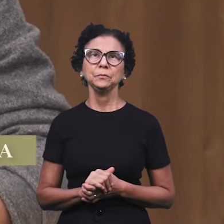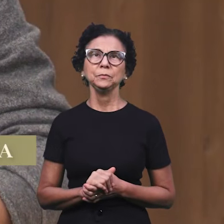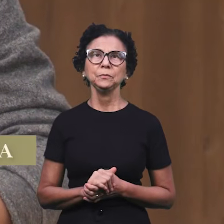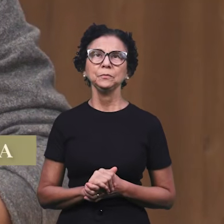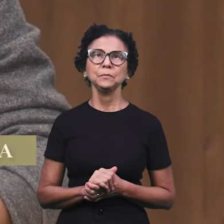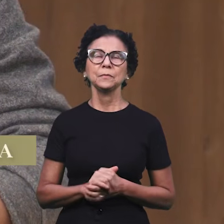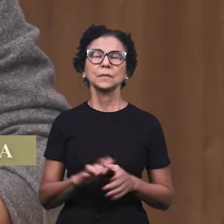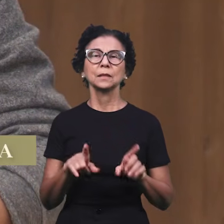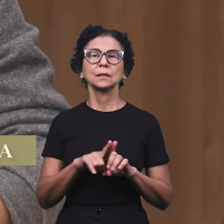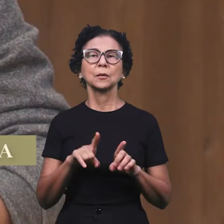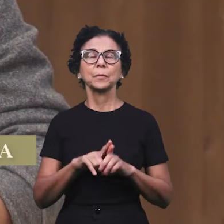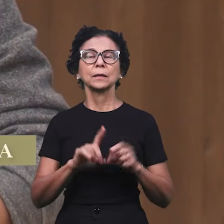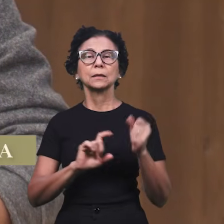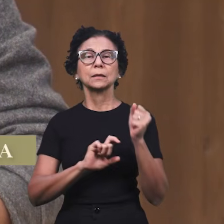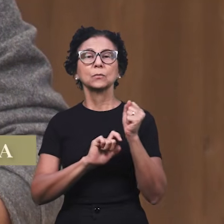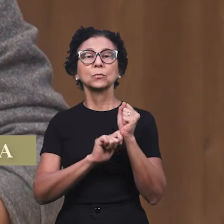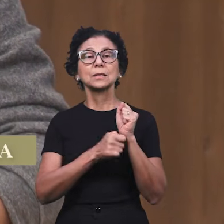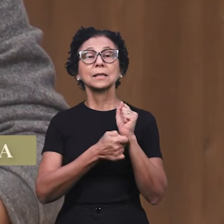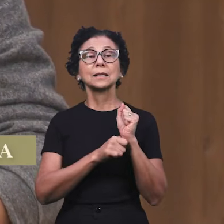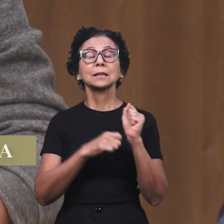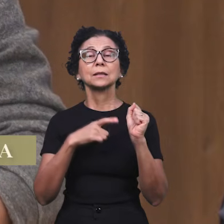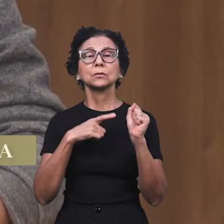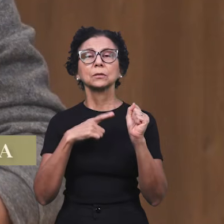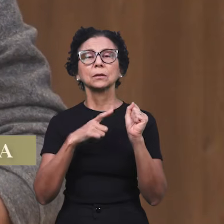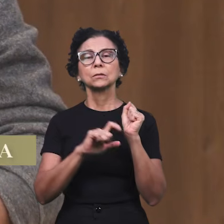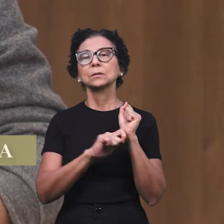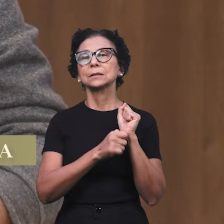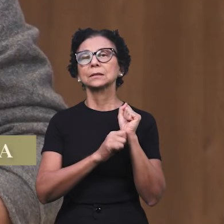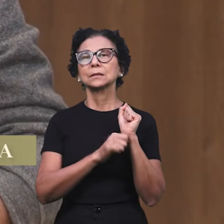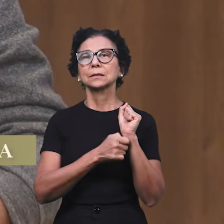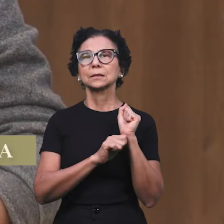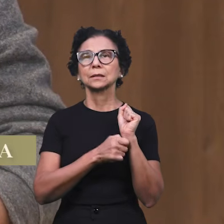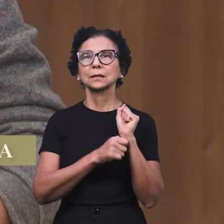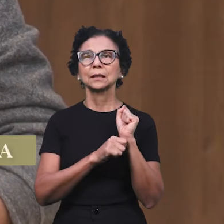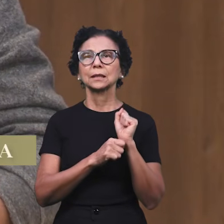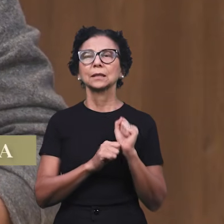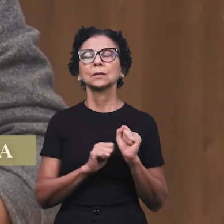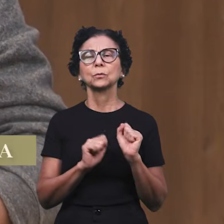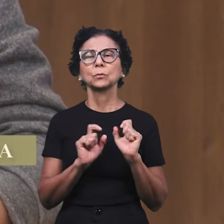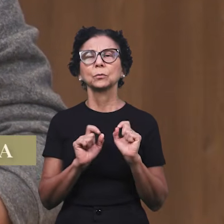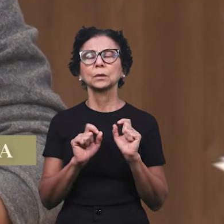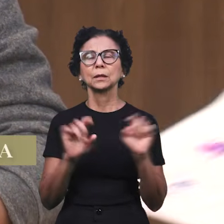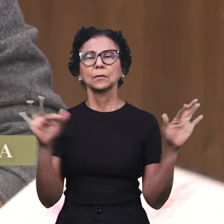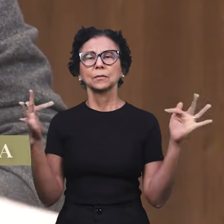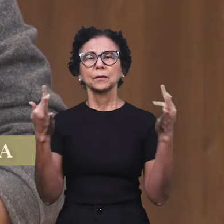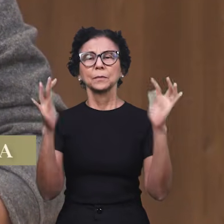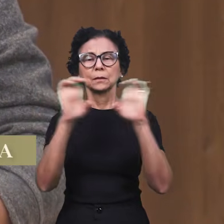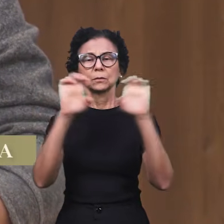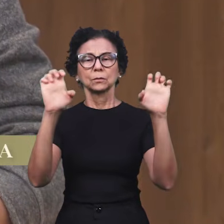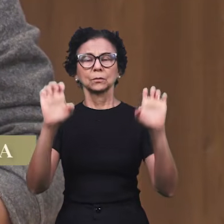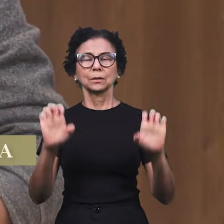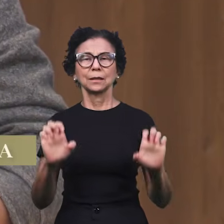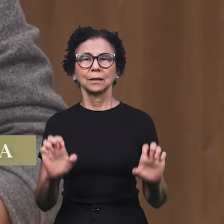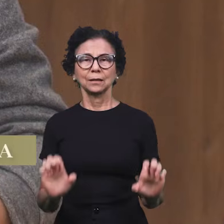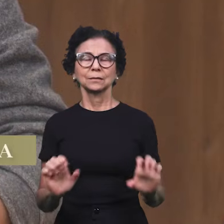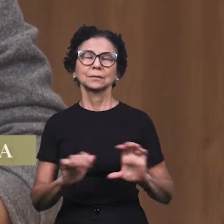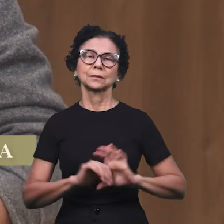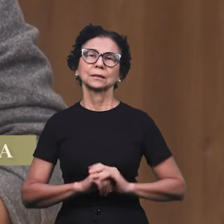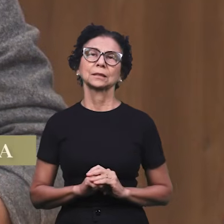Sim. O segredo para uma família estruturada, uma família